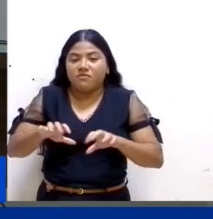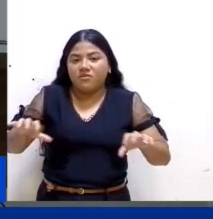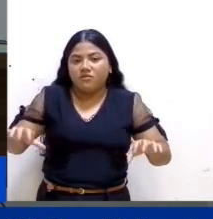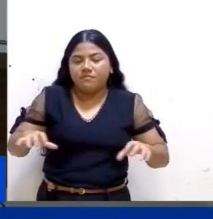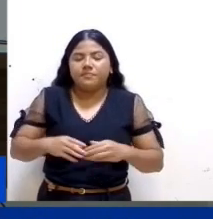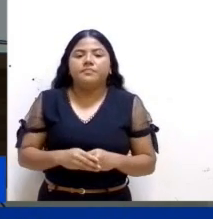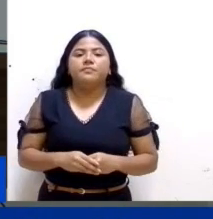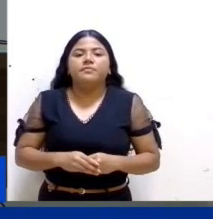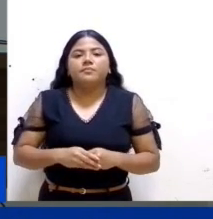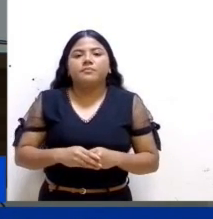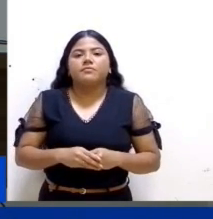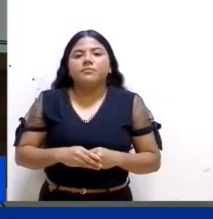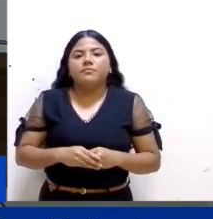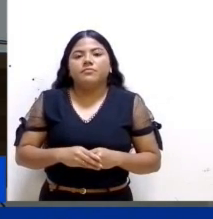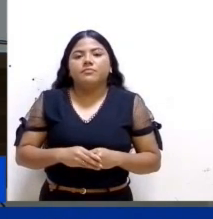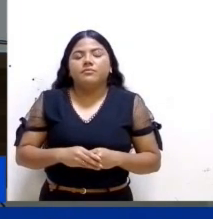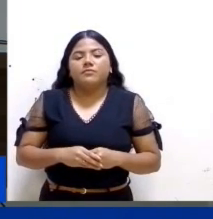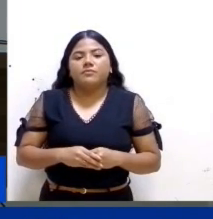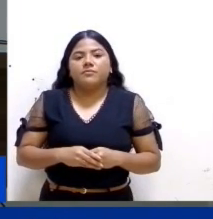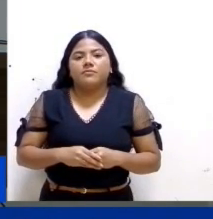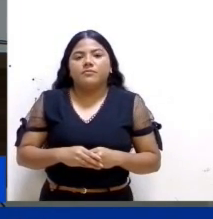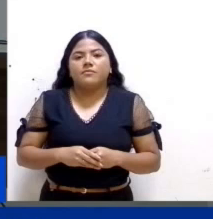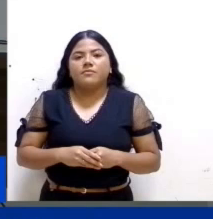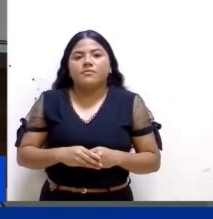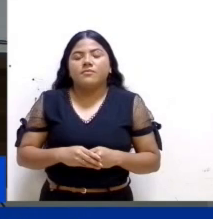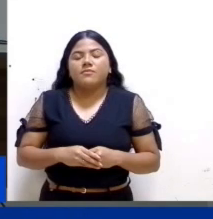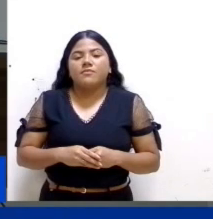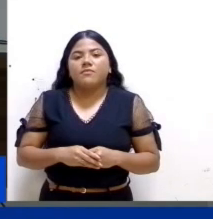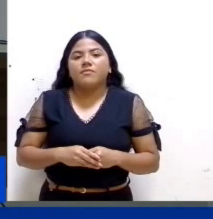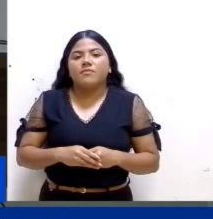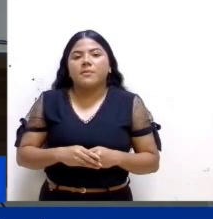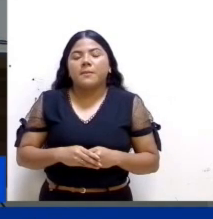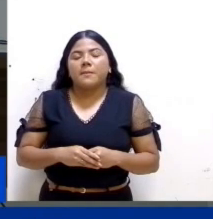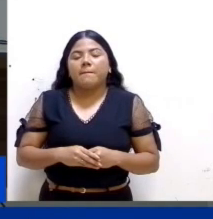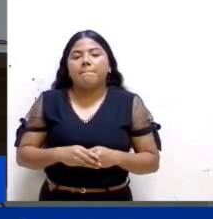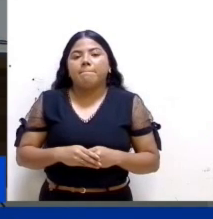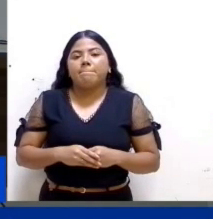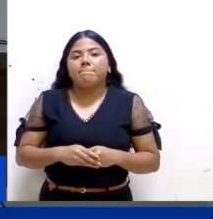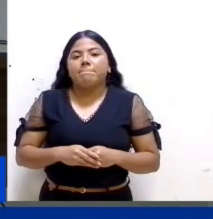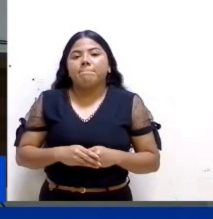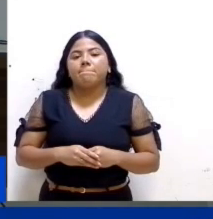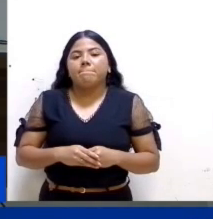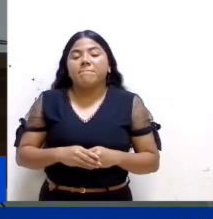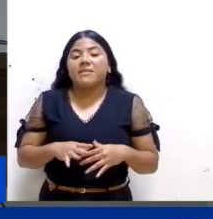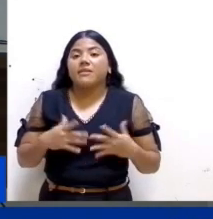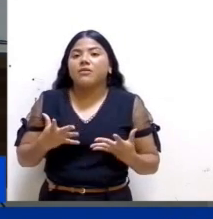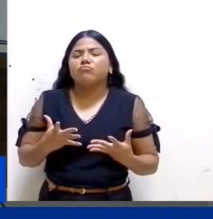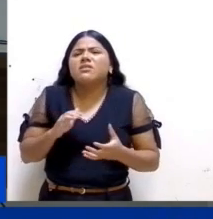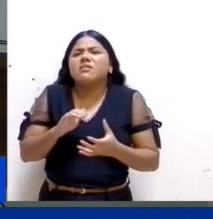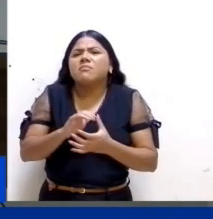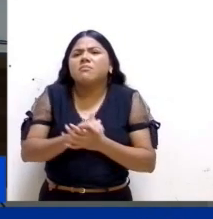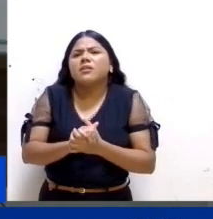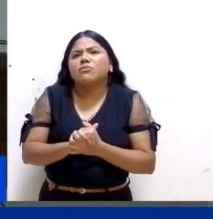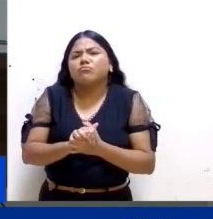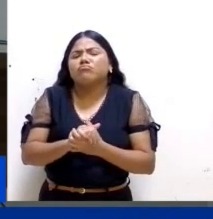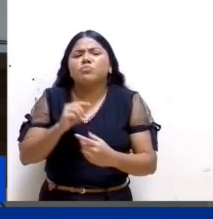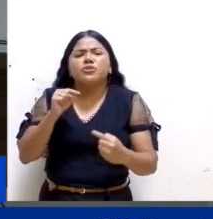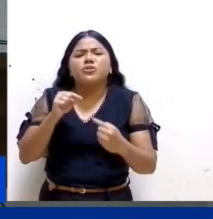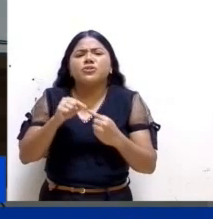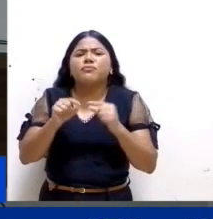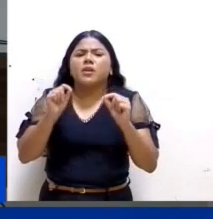Vamos lá. E aí, gente, o casamento, a gente casa para ser feliz, não é? Ou